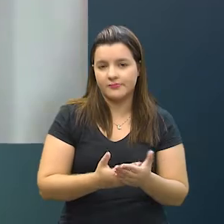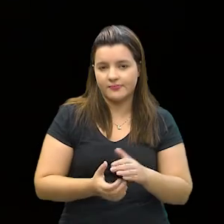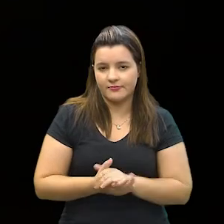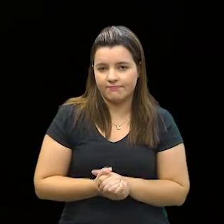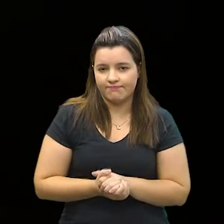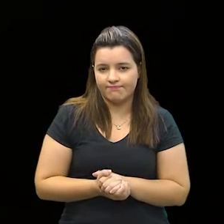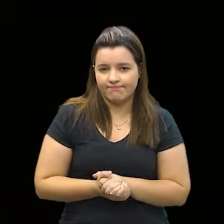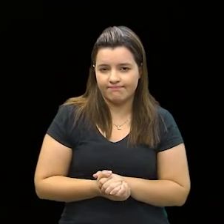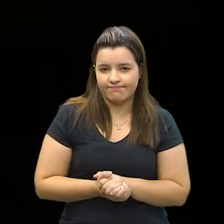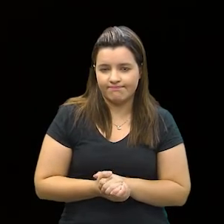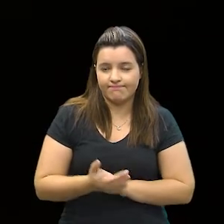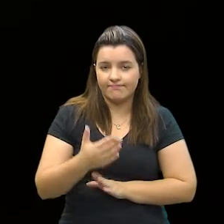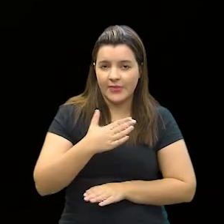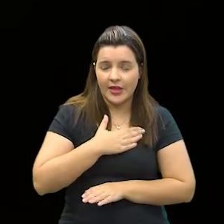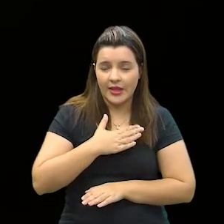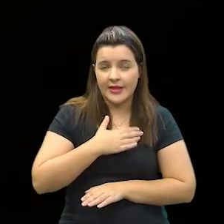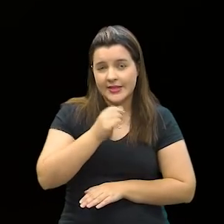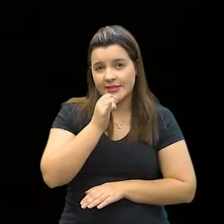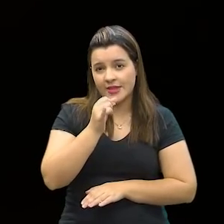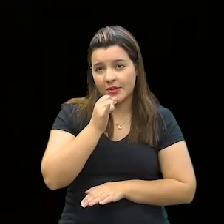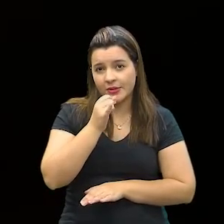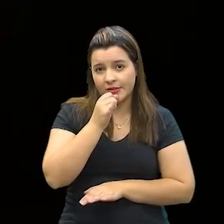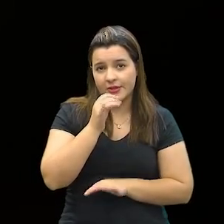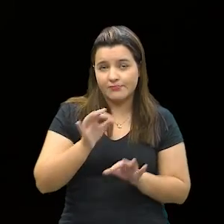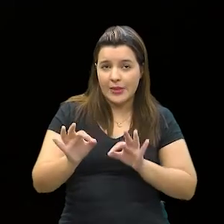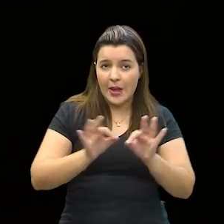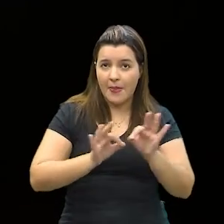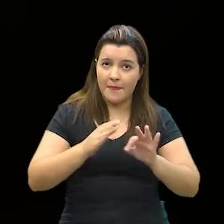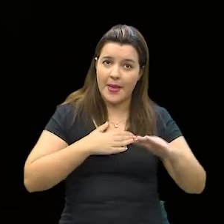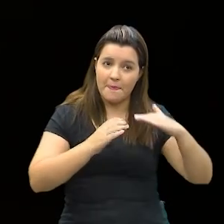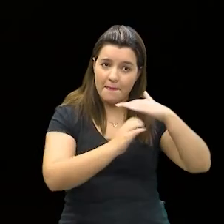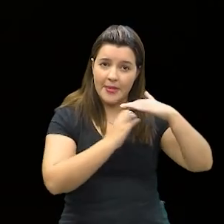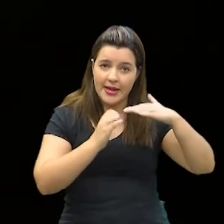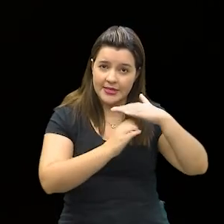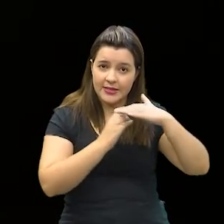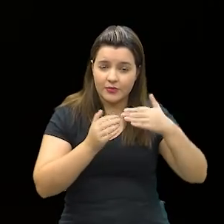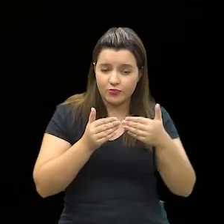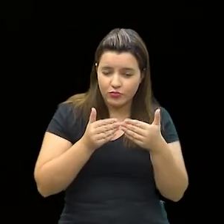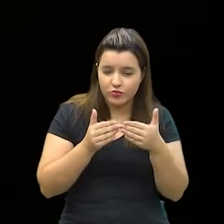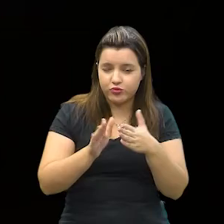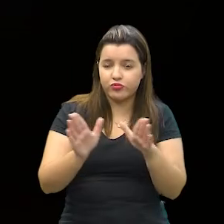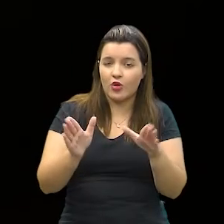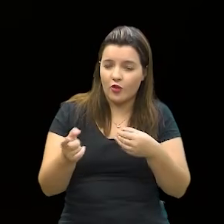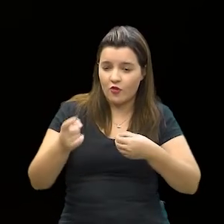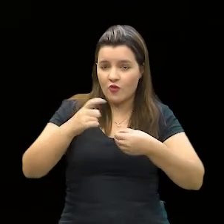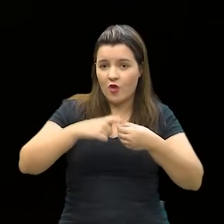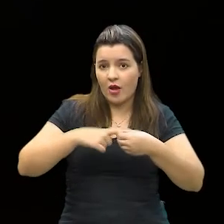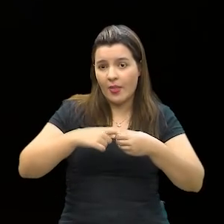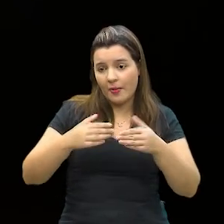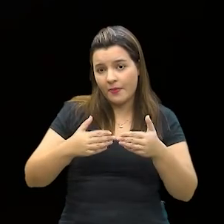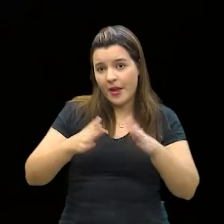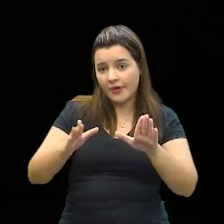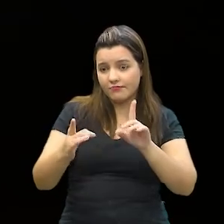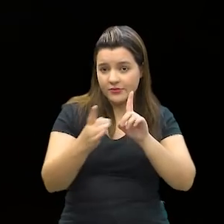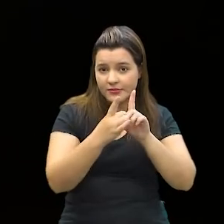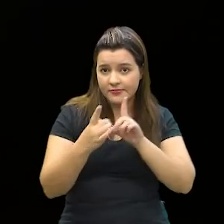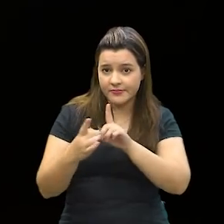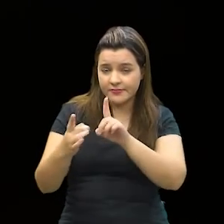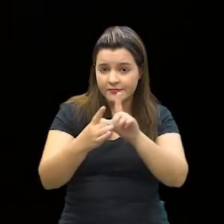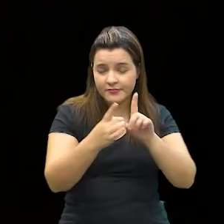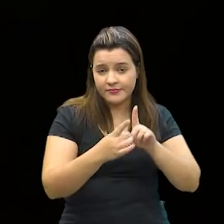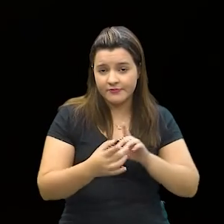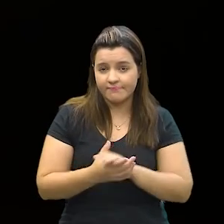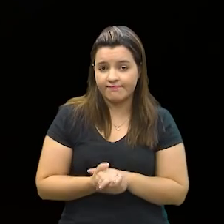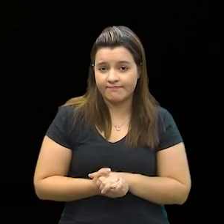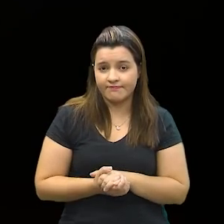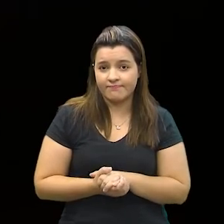quando eu me preparo para retomar a minha empresa, né, para deixar essa empresa de volta aberta para fazer esse atendimento digital.